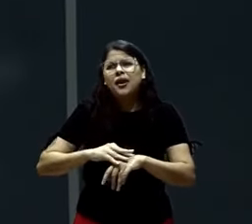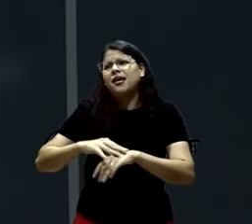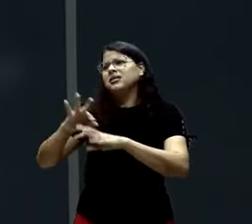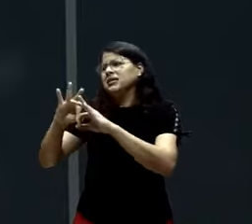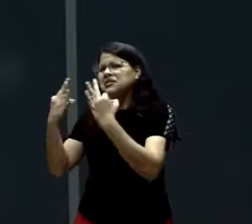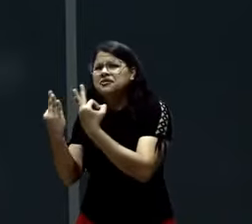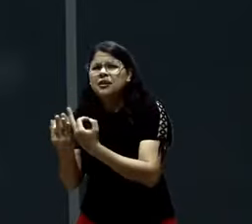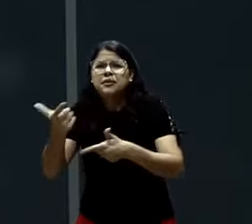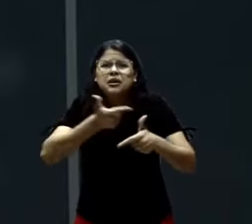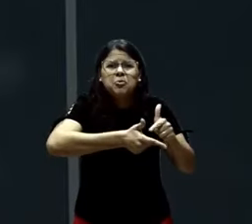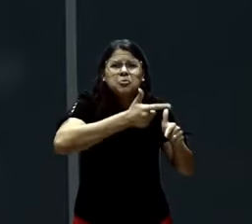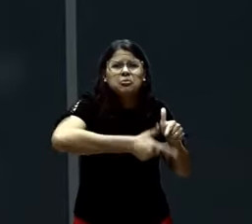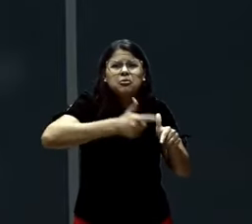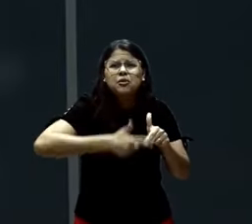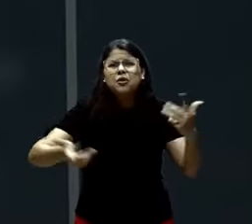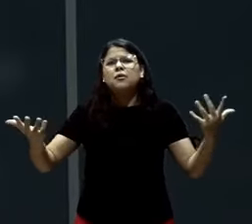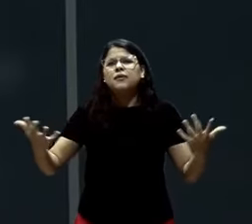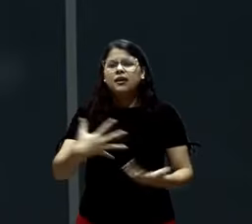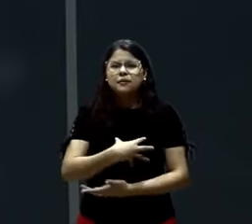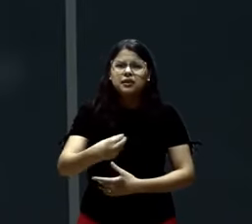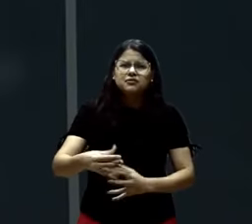família, filho que está escapando pelo vão dos dedos,